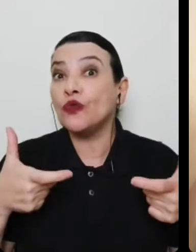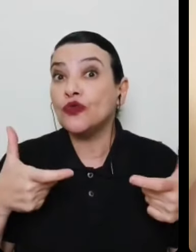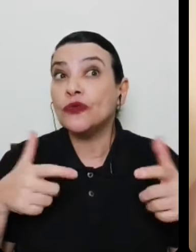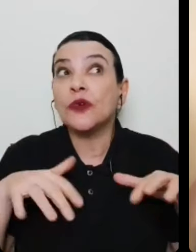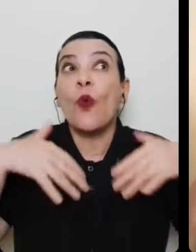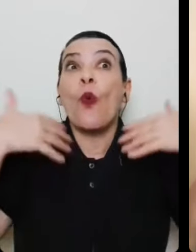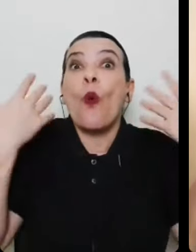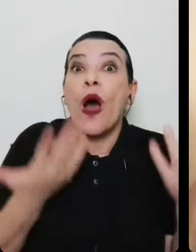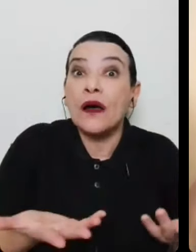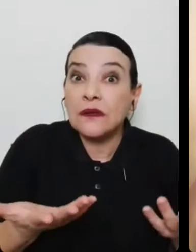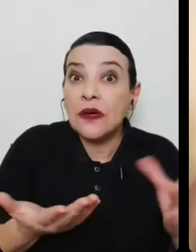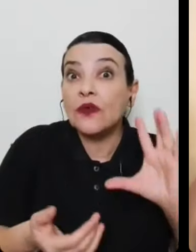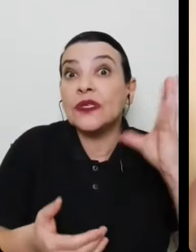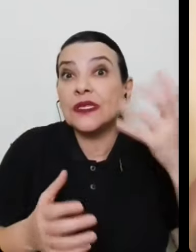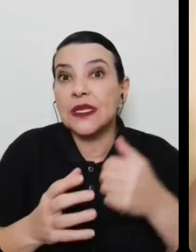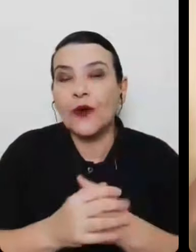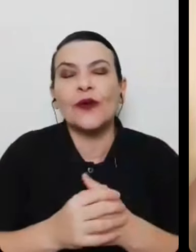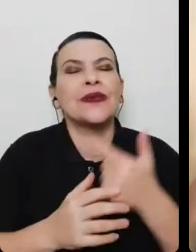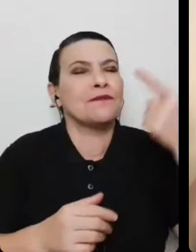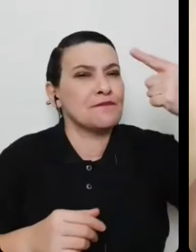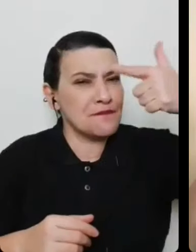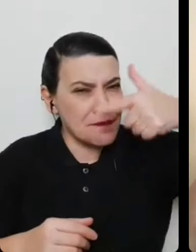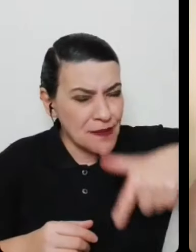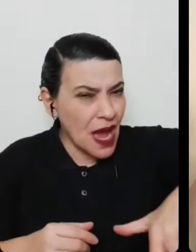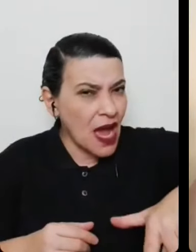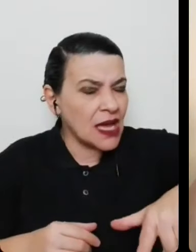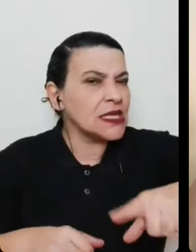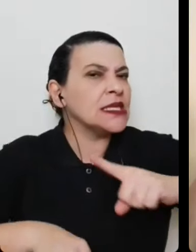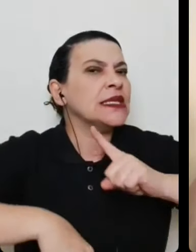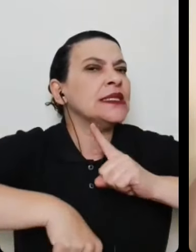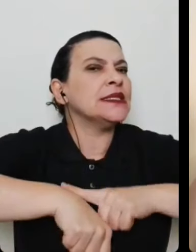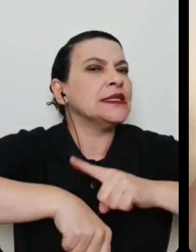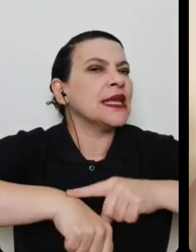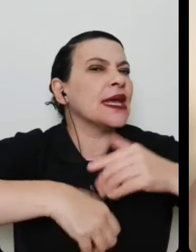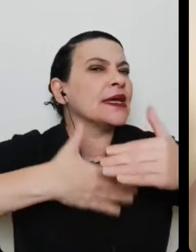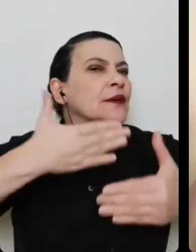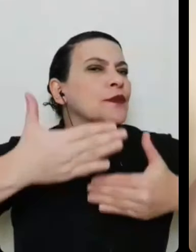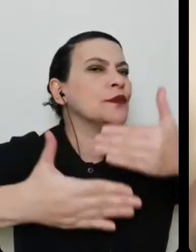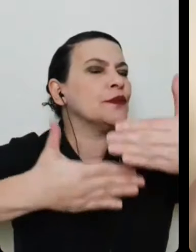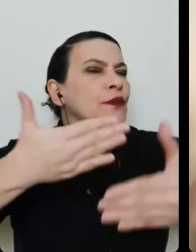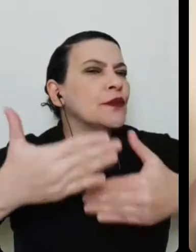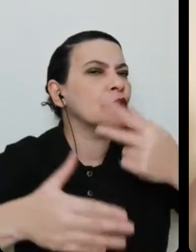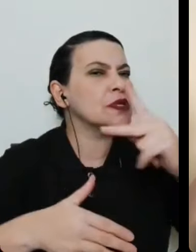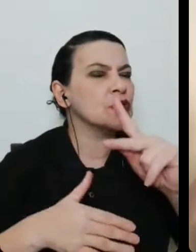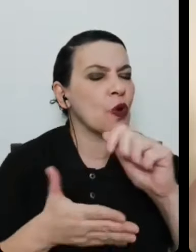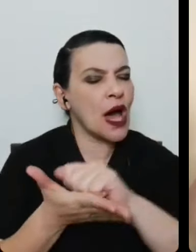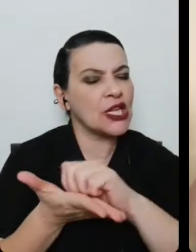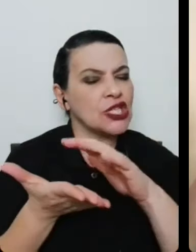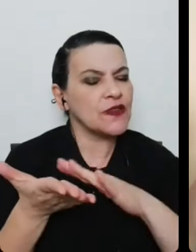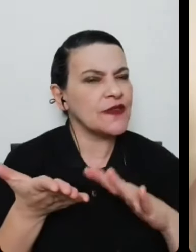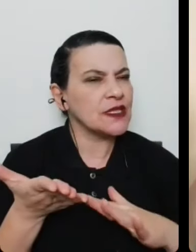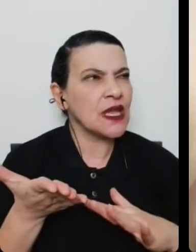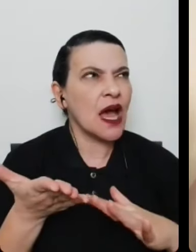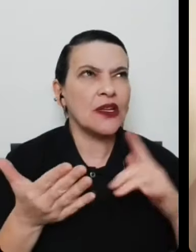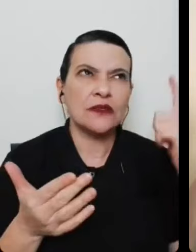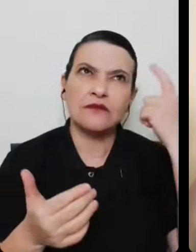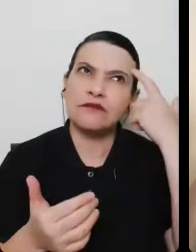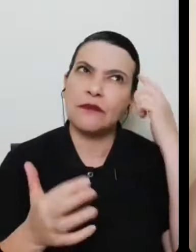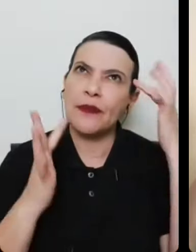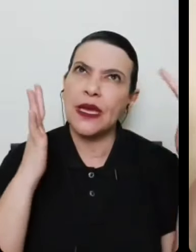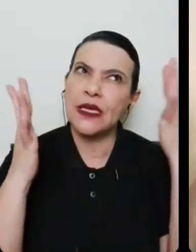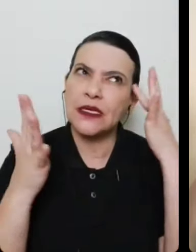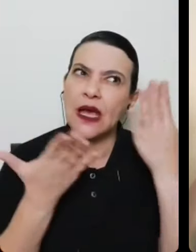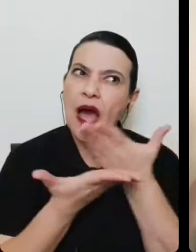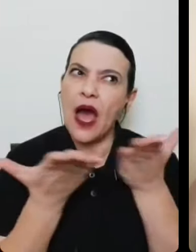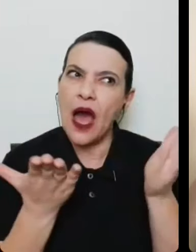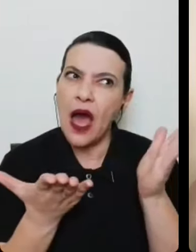quando e outra. Há quanto tempo você desenvolve atividades pensadas para incluir